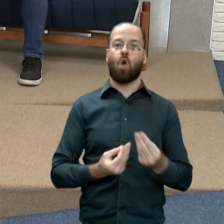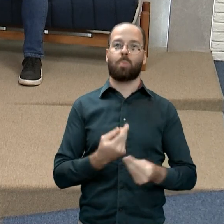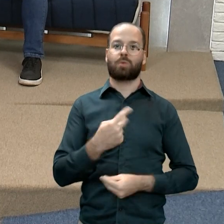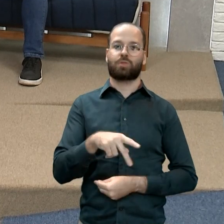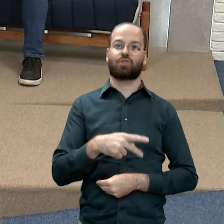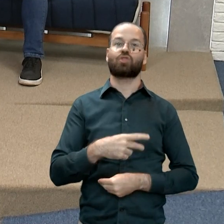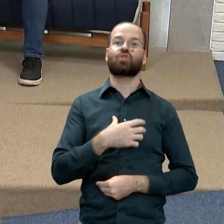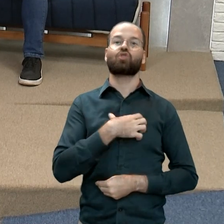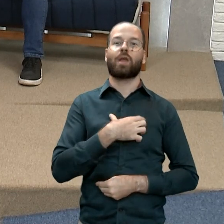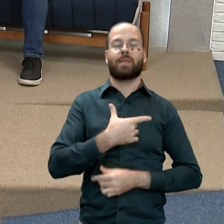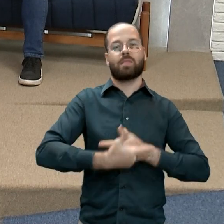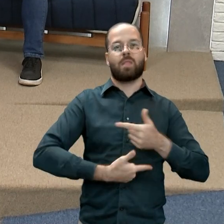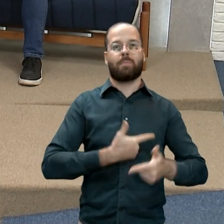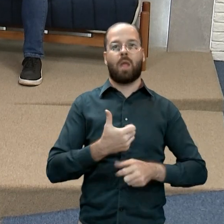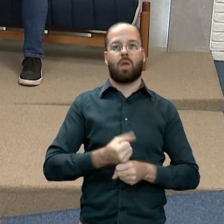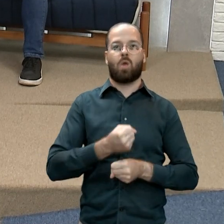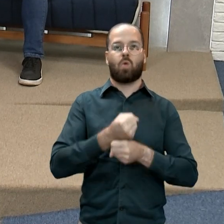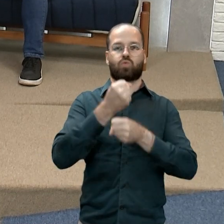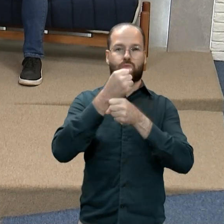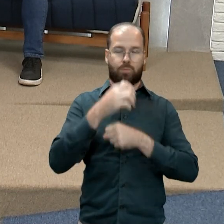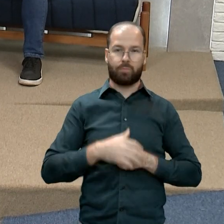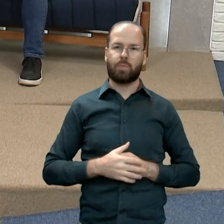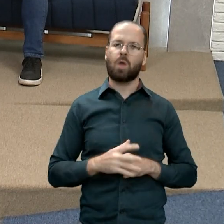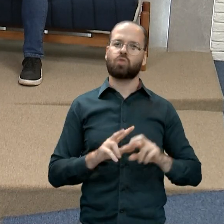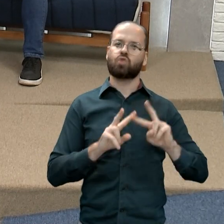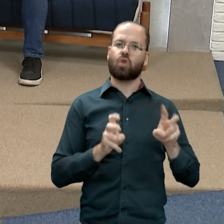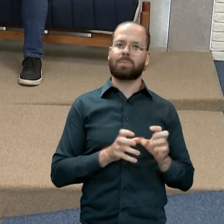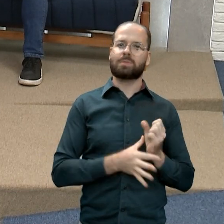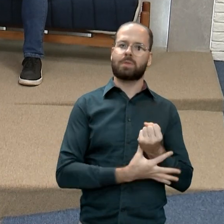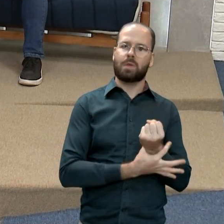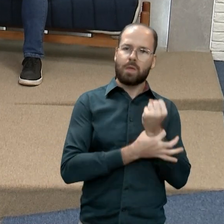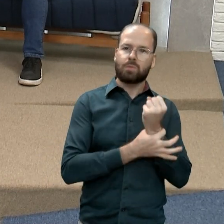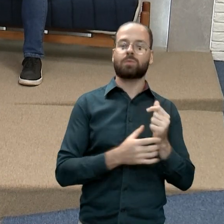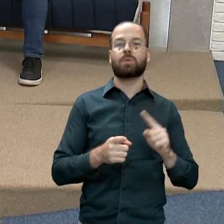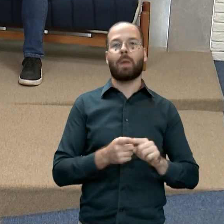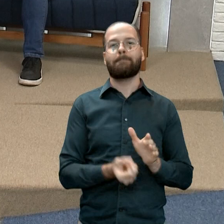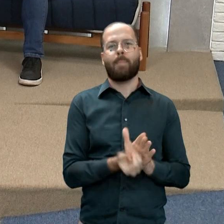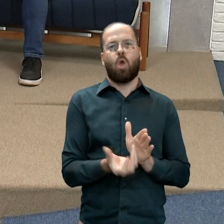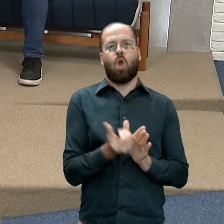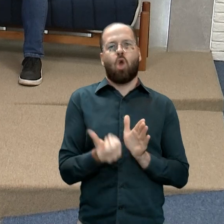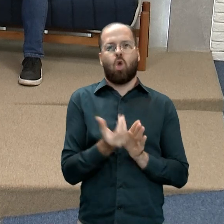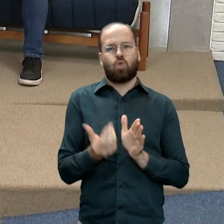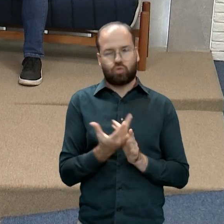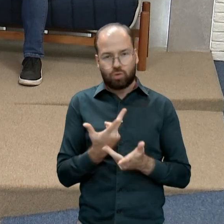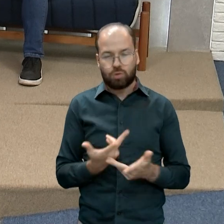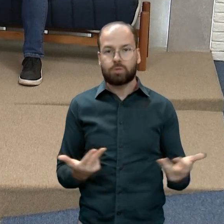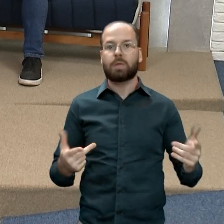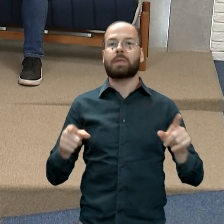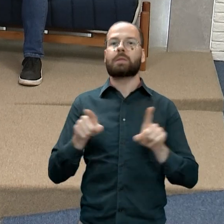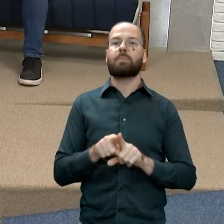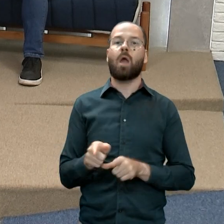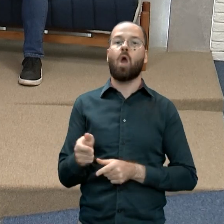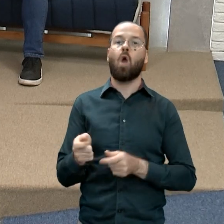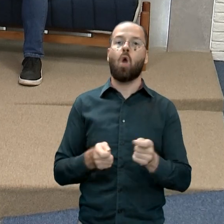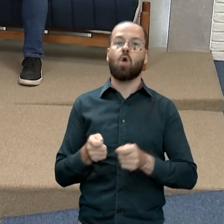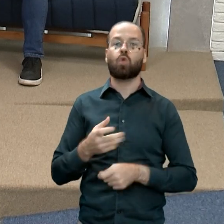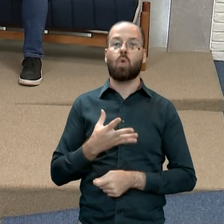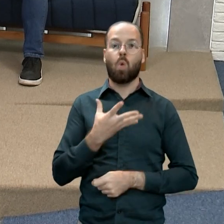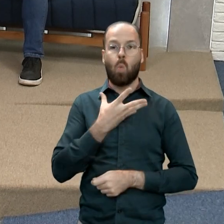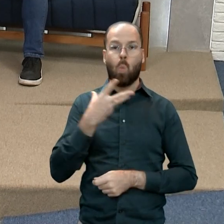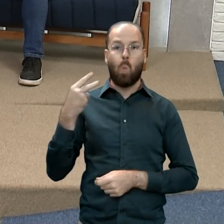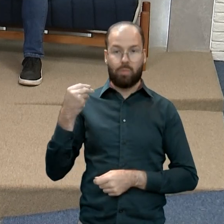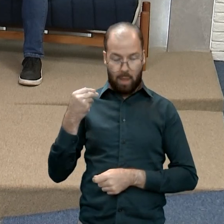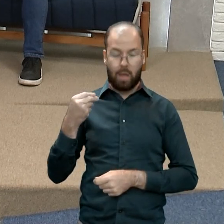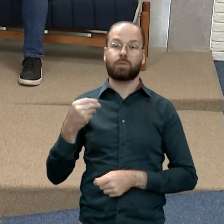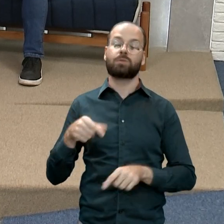dados da construção civil, com relação à segurança, com relação à produtividade, com relação a controle de qualidade, que eu acho que é